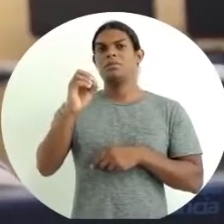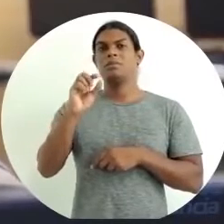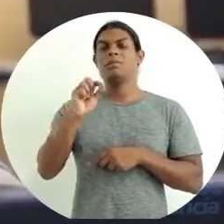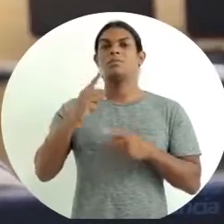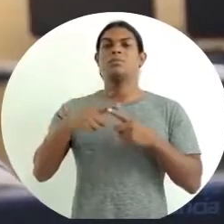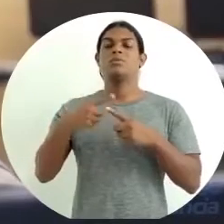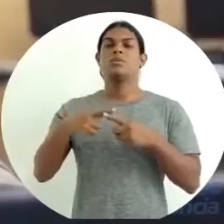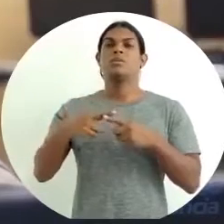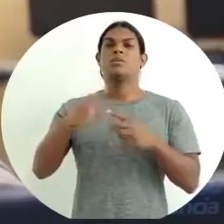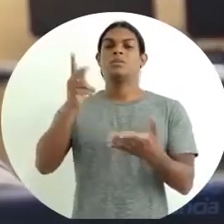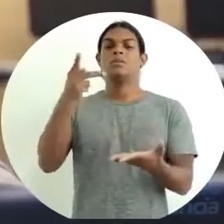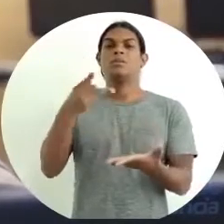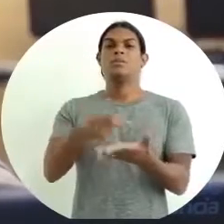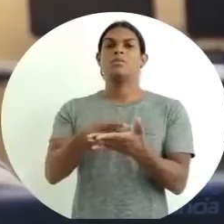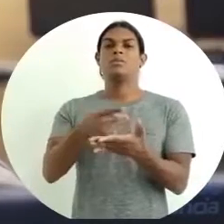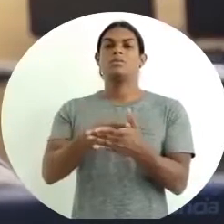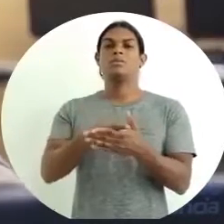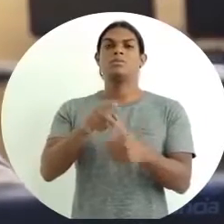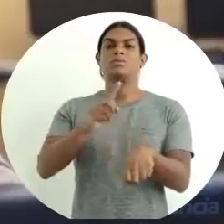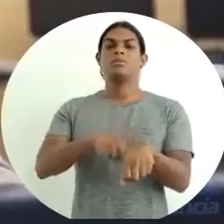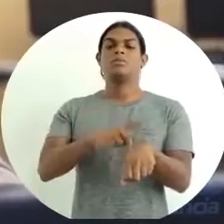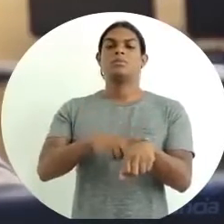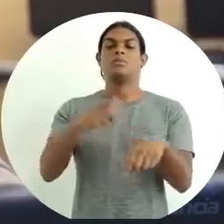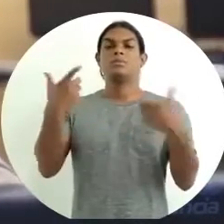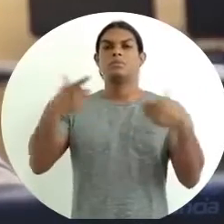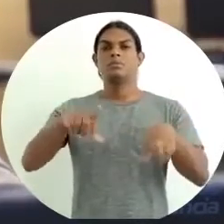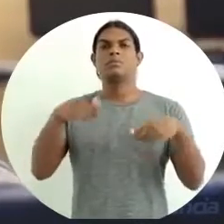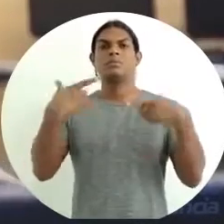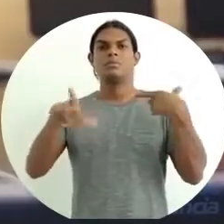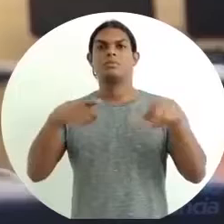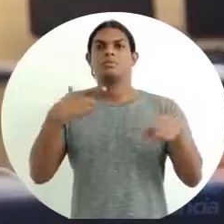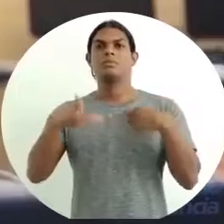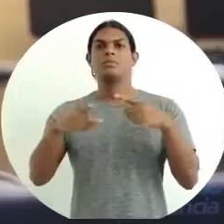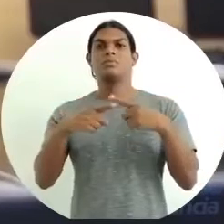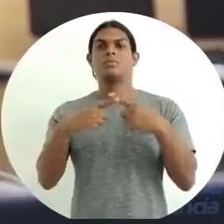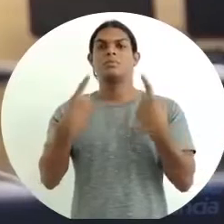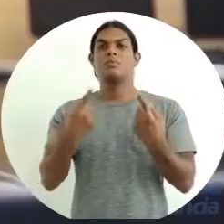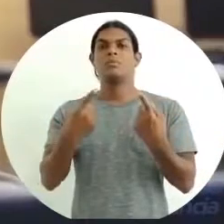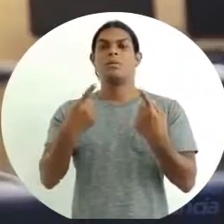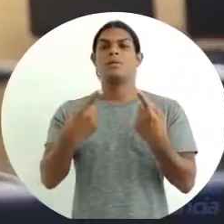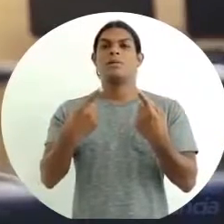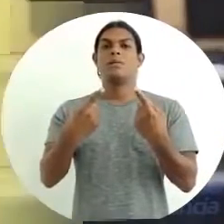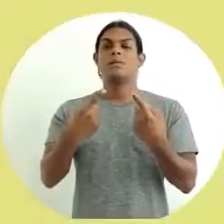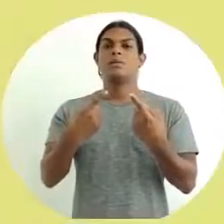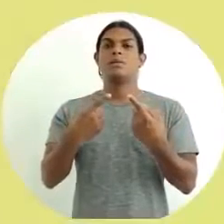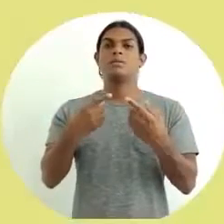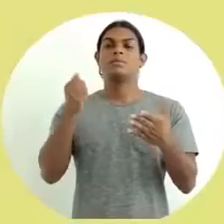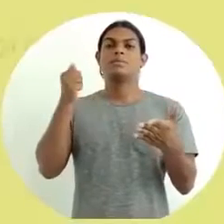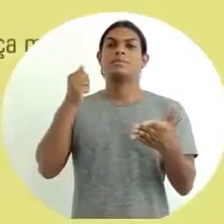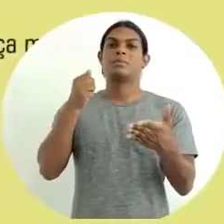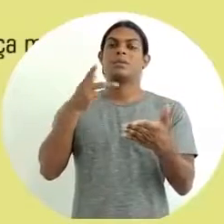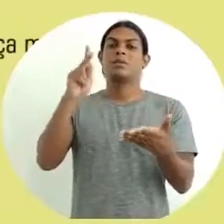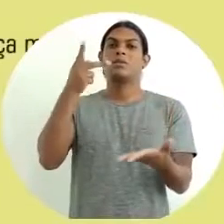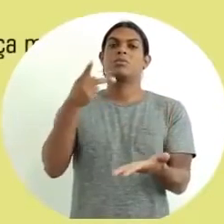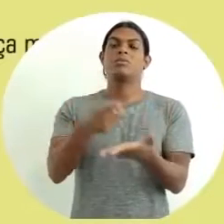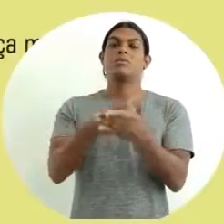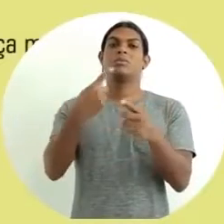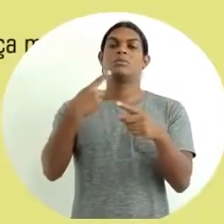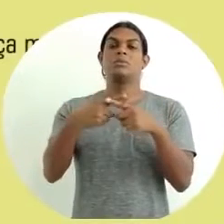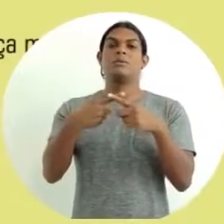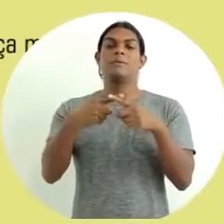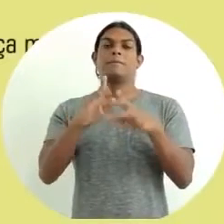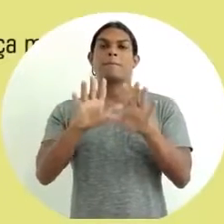horário do trabalho, seja por uma consequência de um ato até de terceiros. Por exemplo, a